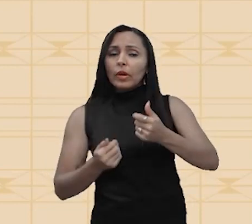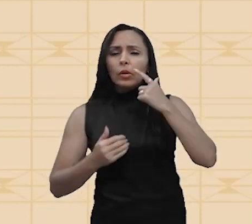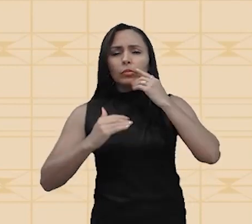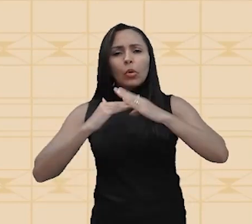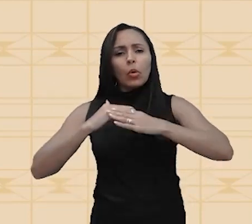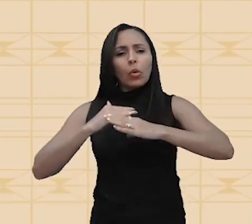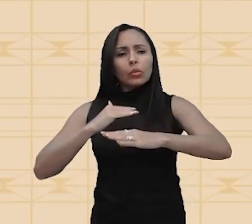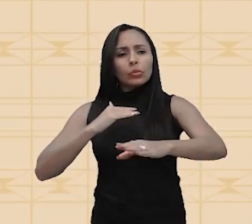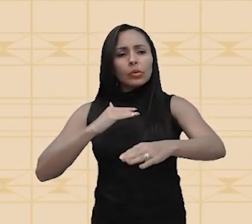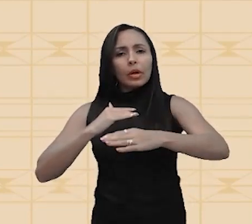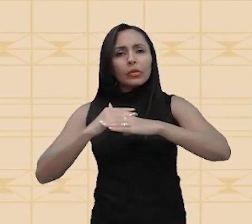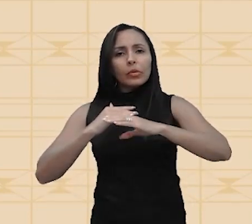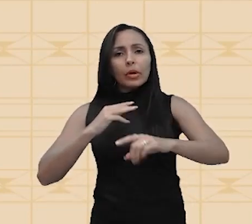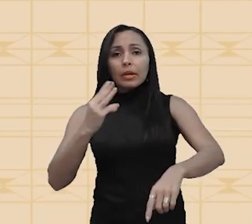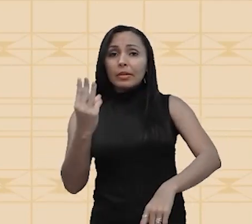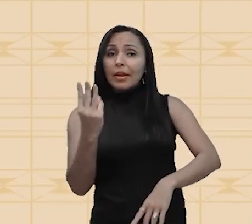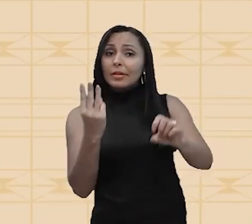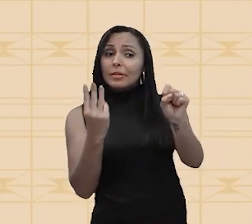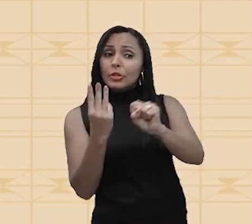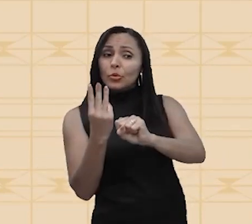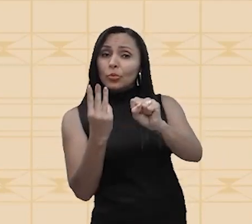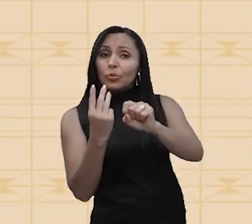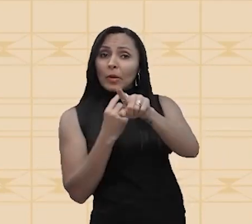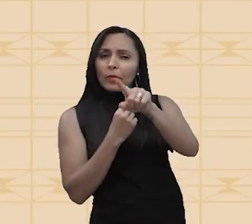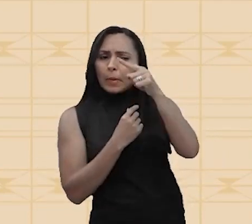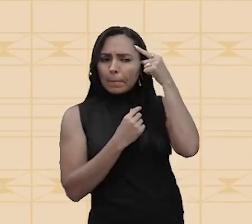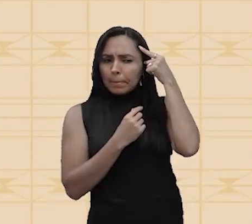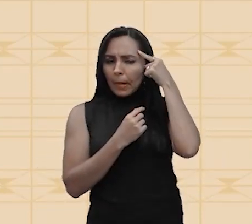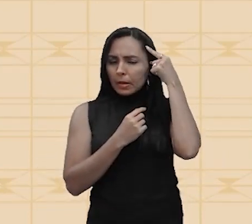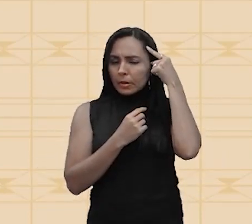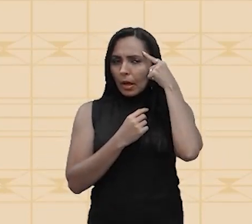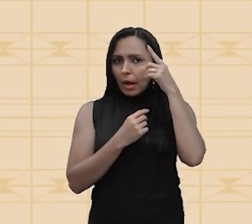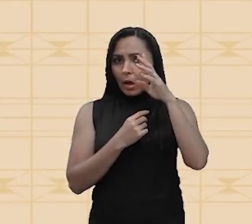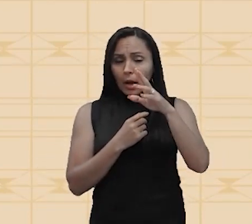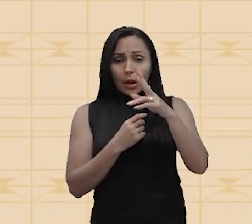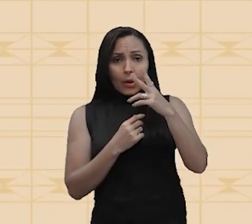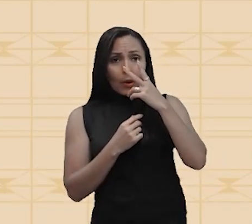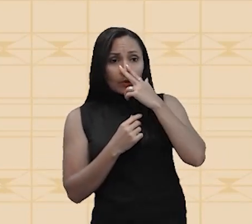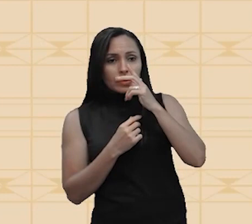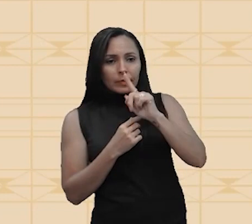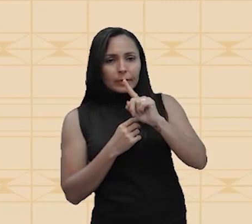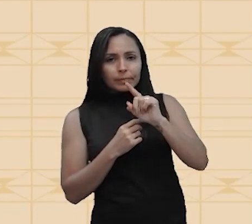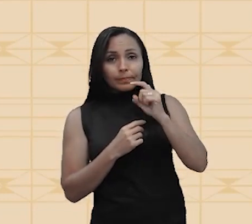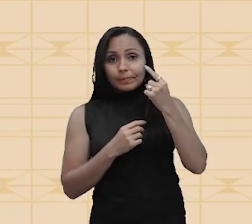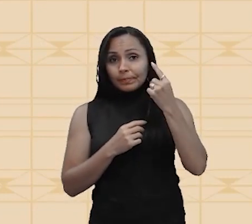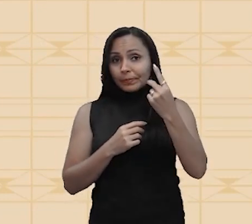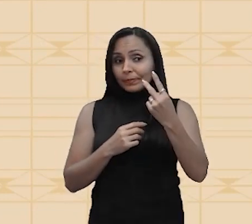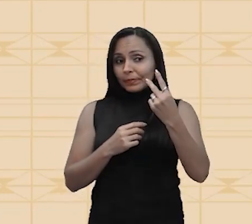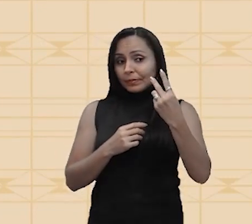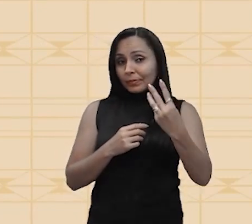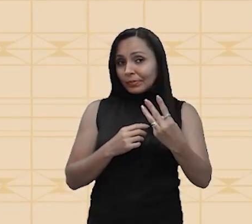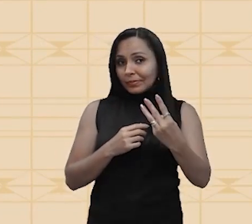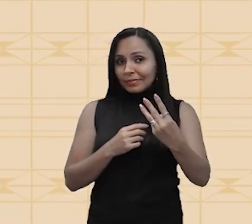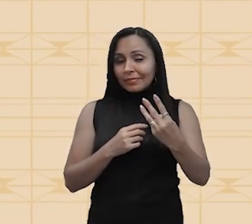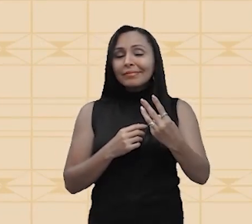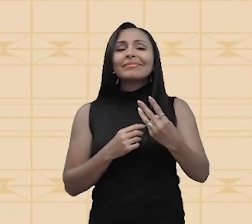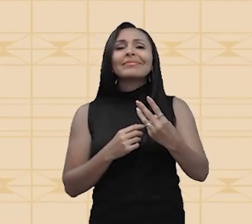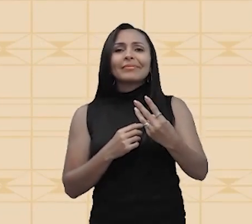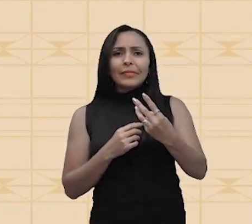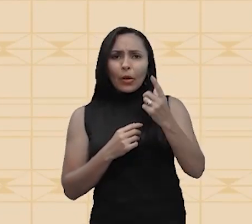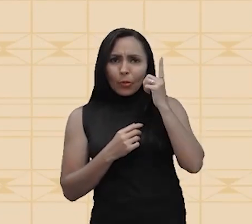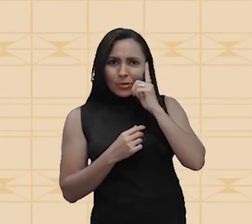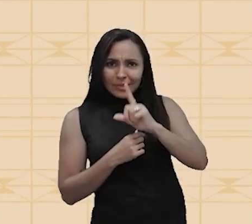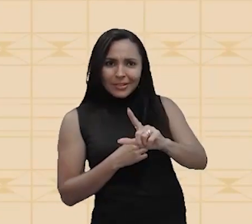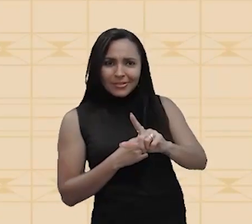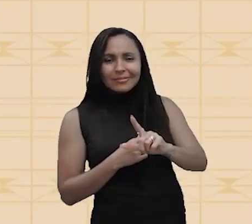vou te dar 3 segundos para você pensar e eu acho que você não vai saber de todos não. Vamos lá? 1, 2, 3, e aí, conseguiu pensar em todos